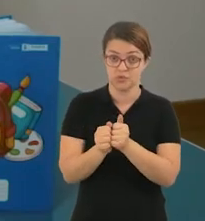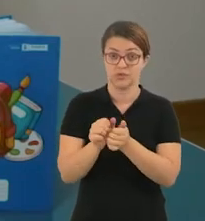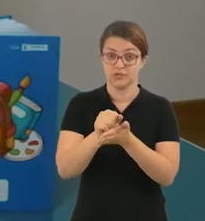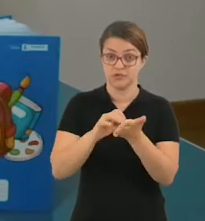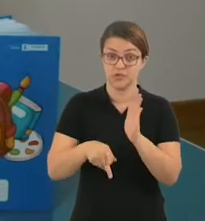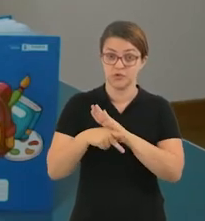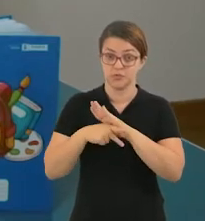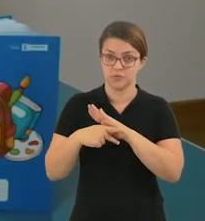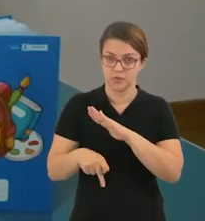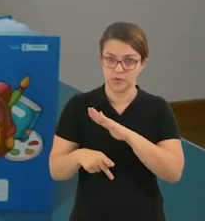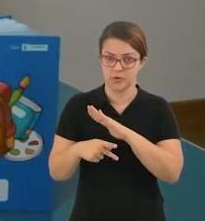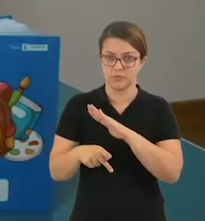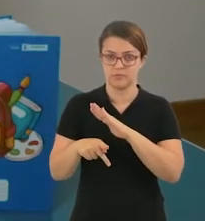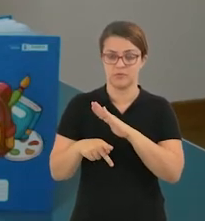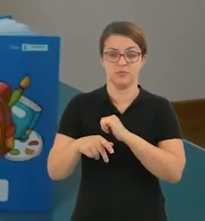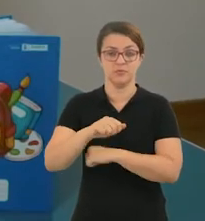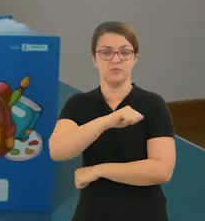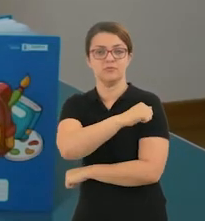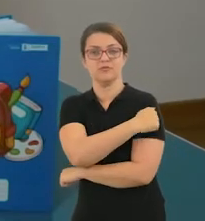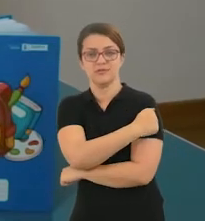para estudantes com deficiência.